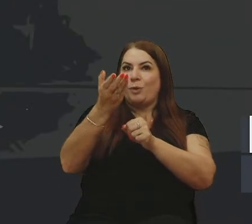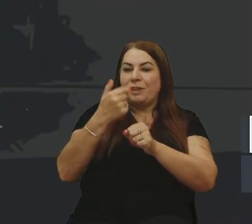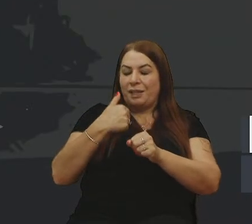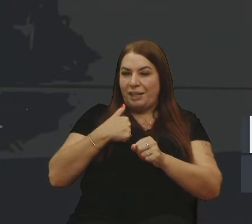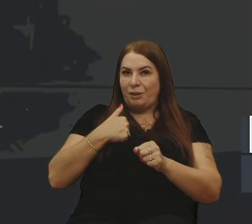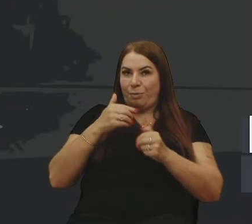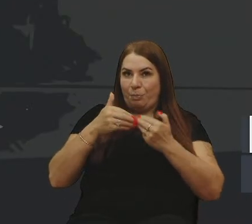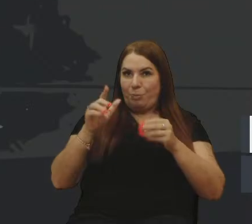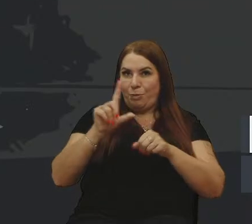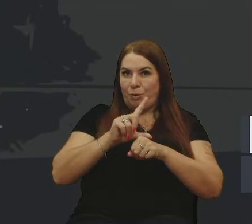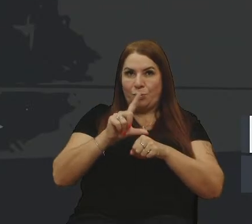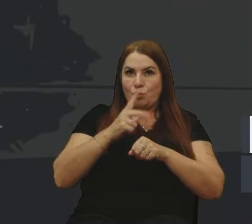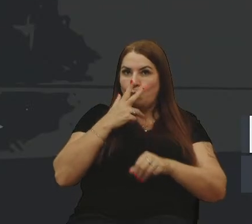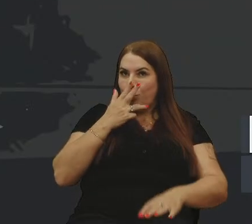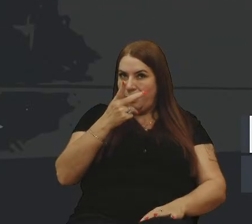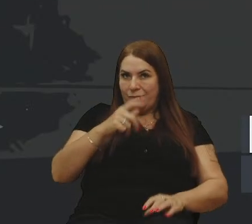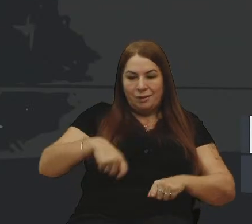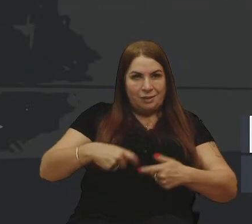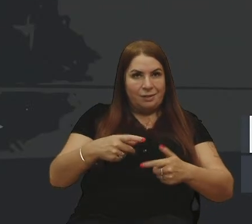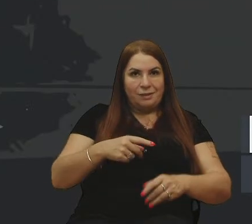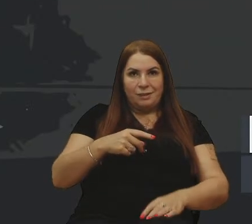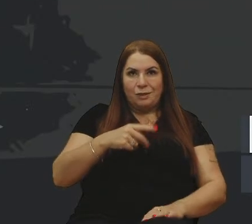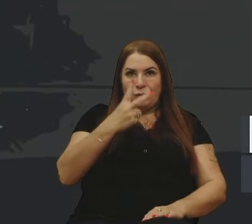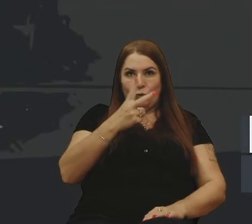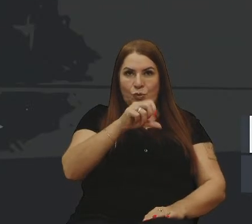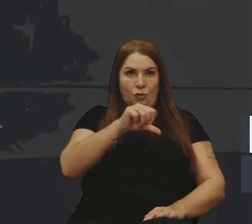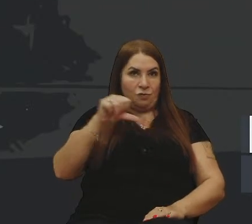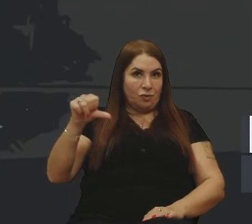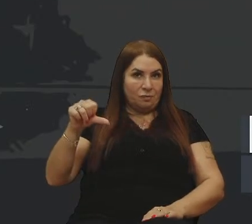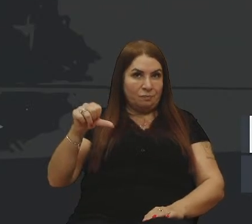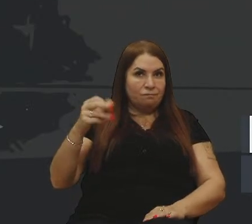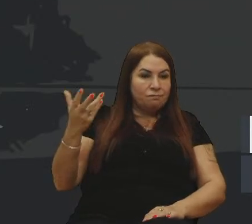abrir uma loja, gasto a mesma coisa que está ali. 299.